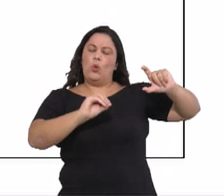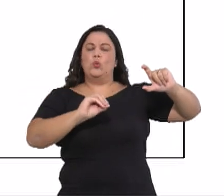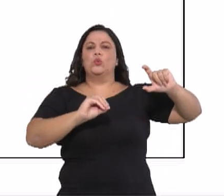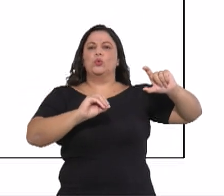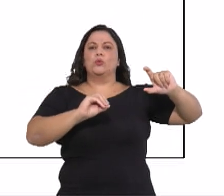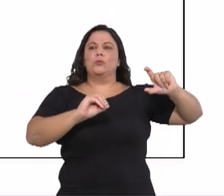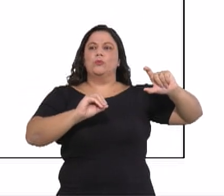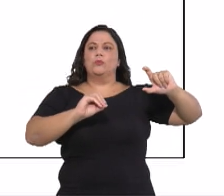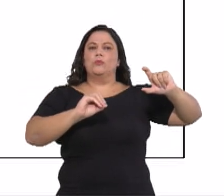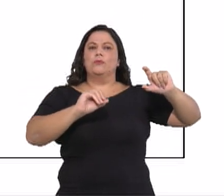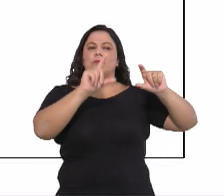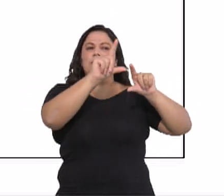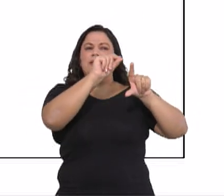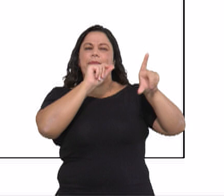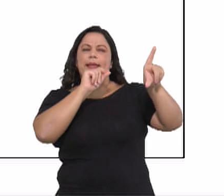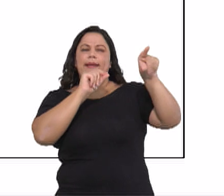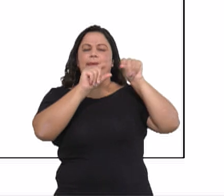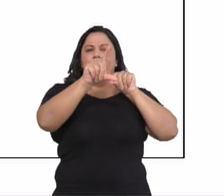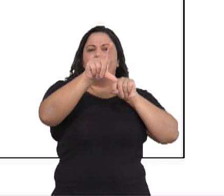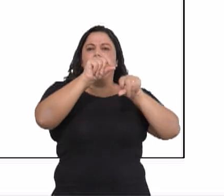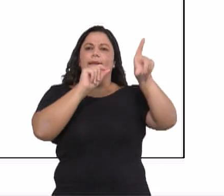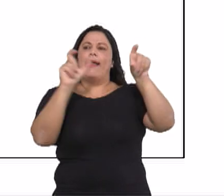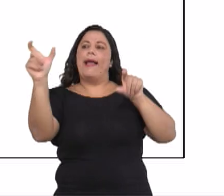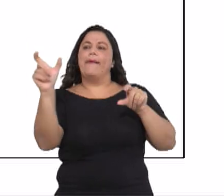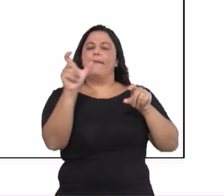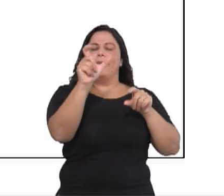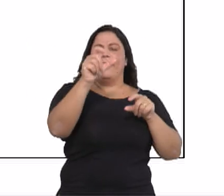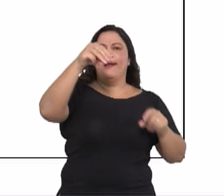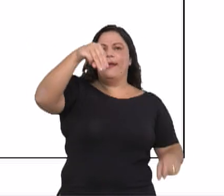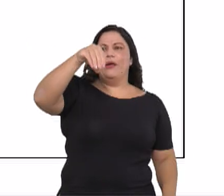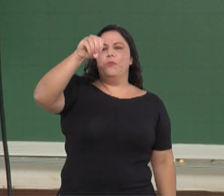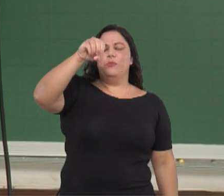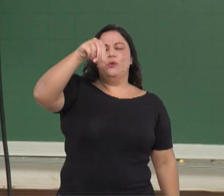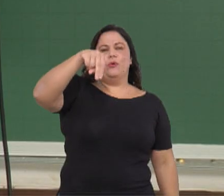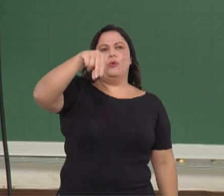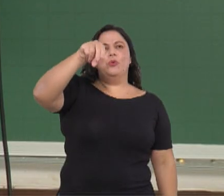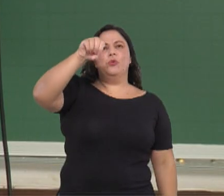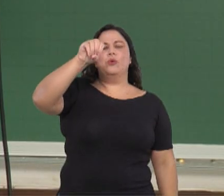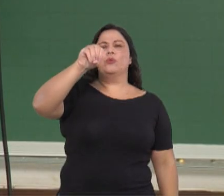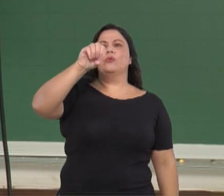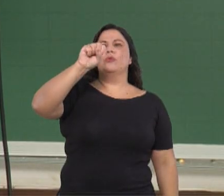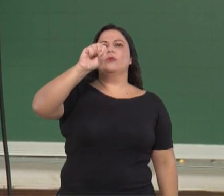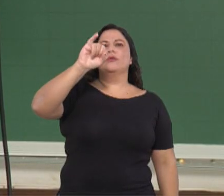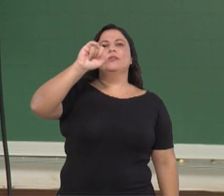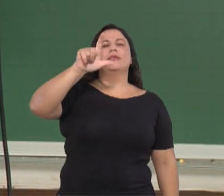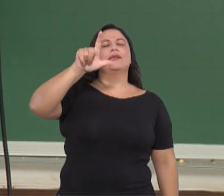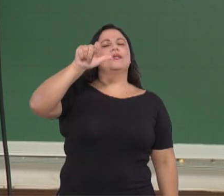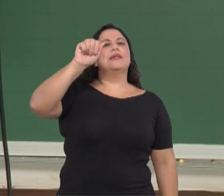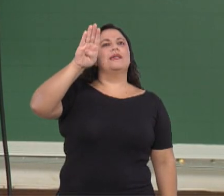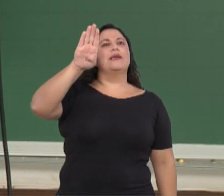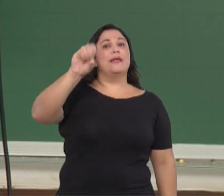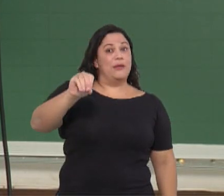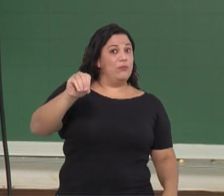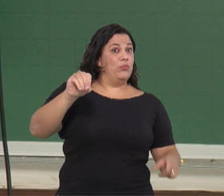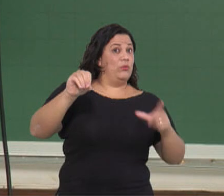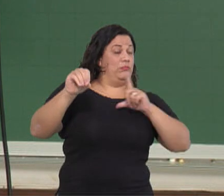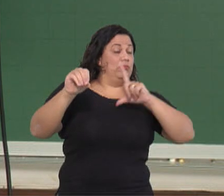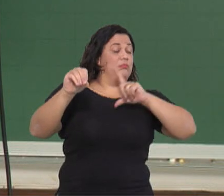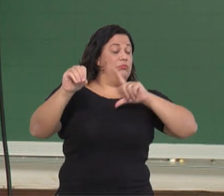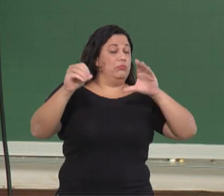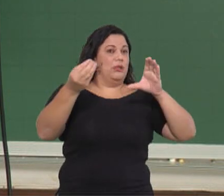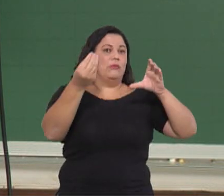os monossílabos que existem nesse trecho que você vai copiar, certo? Ou seja, eu vou copiar o texto e vou tirar